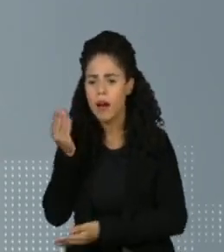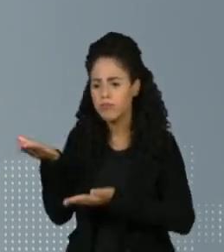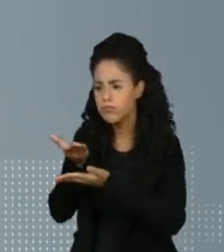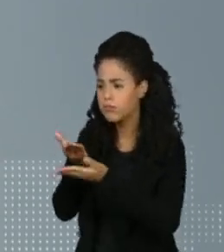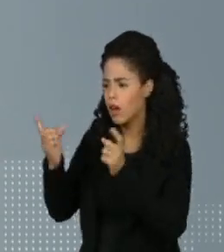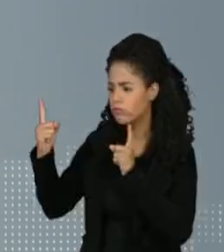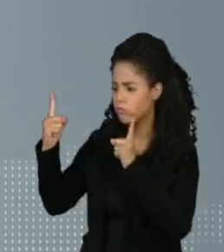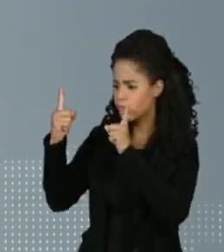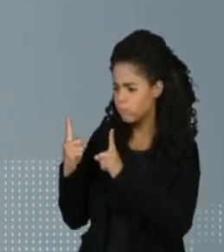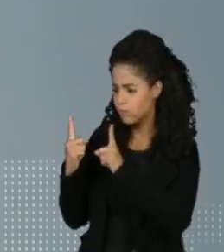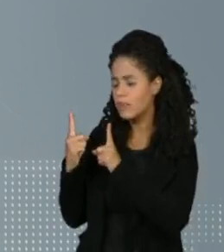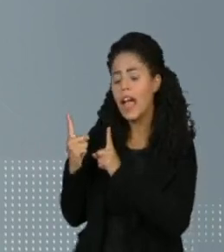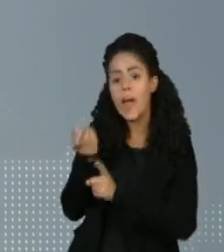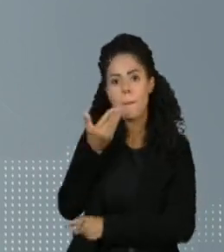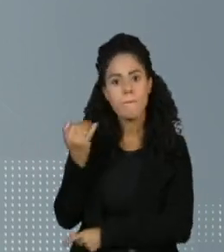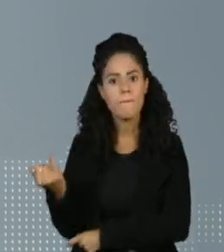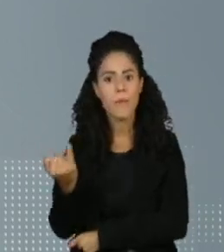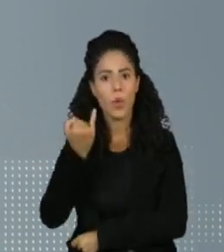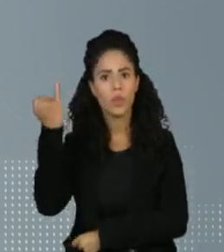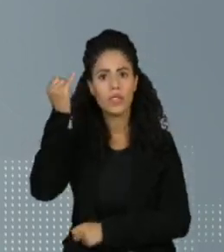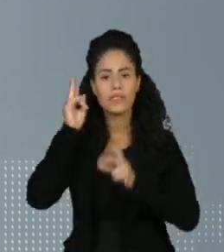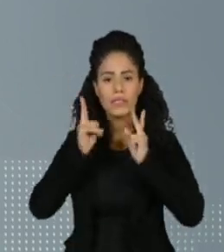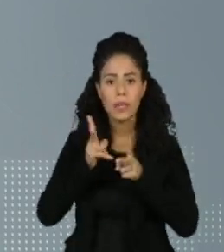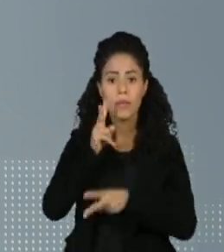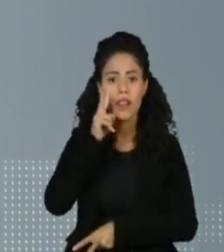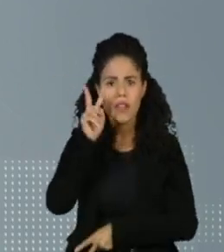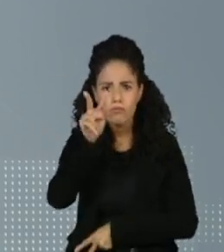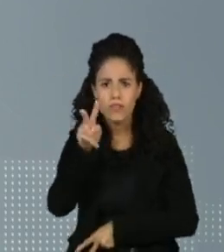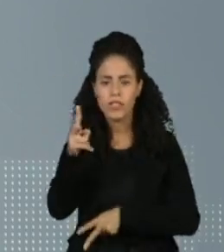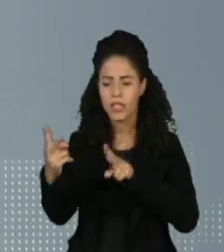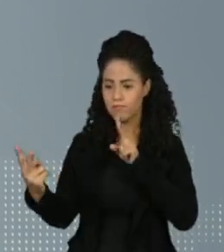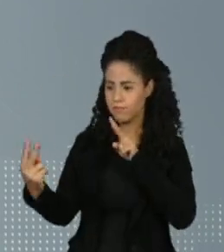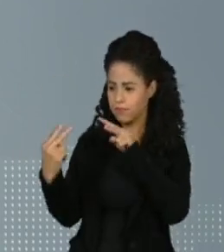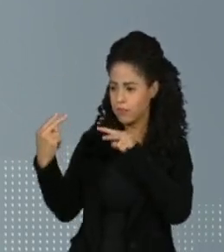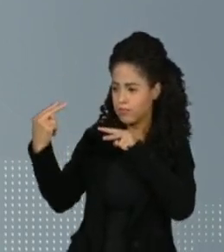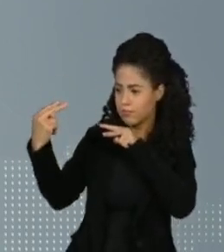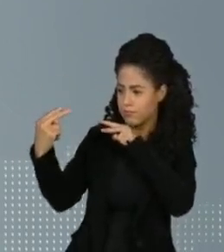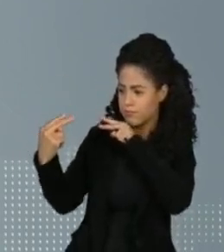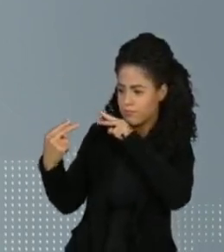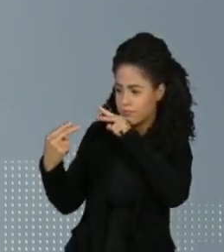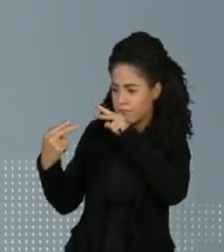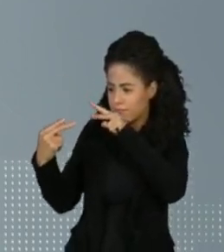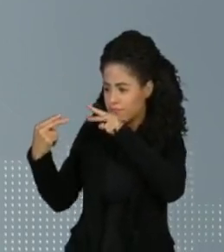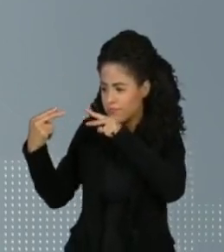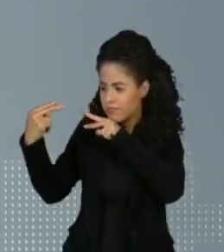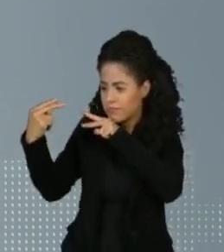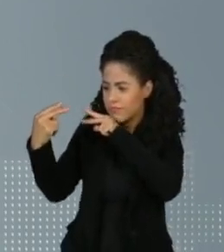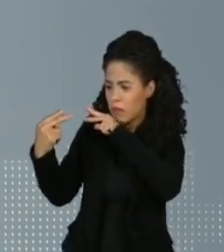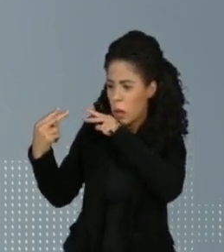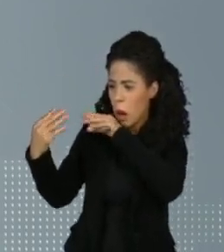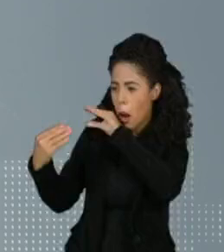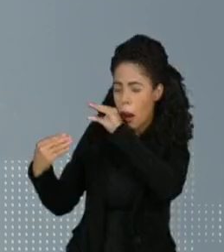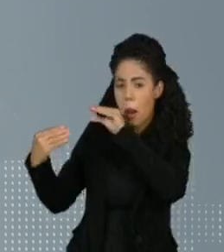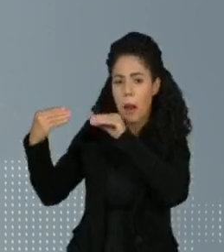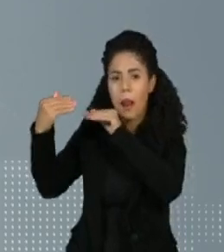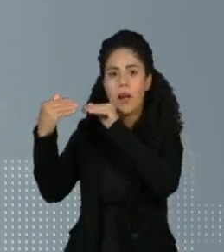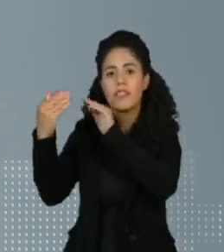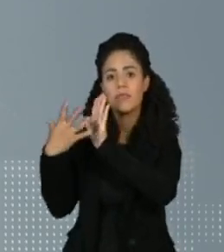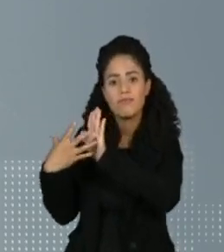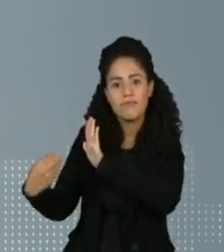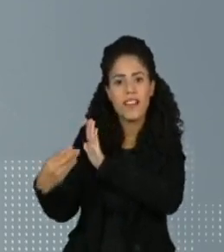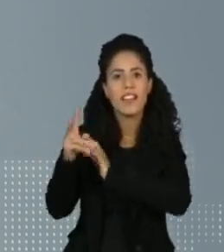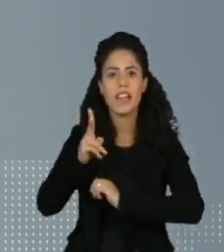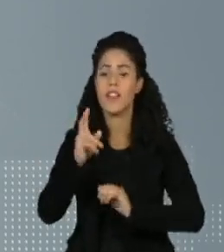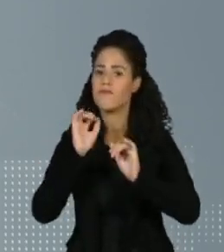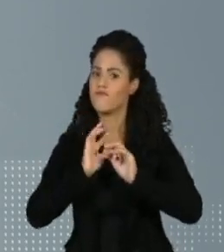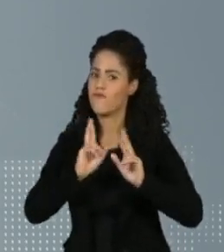frente a frente com o bebê, deixando que ele veja o rosto e os lábios da pessoa que está falando, pode mesmo fazer